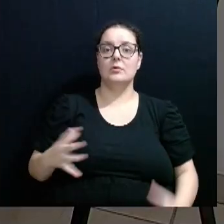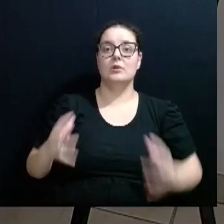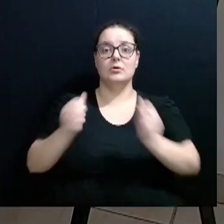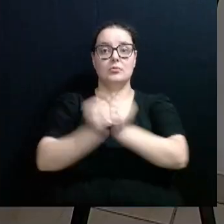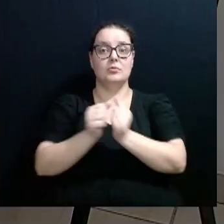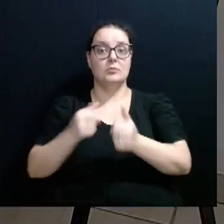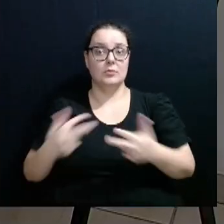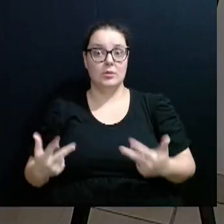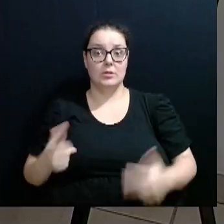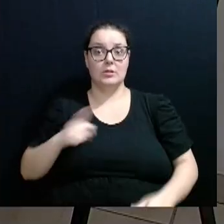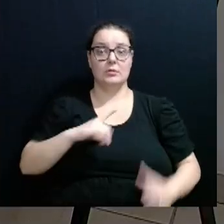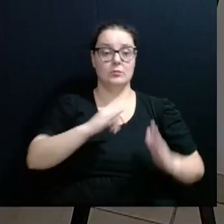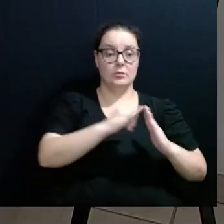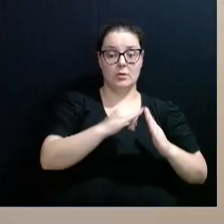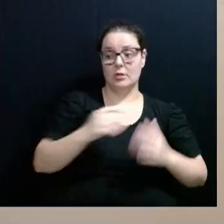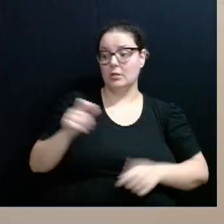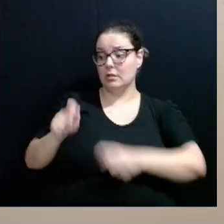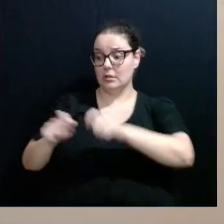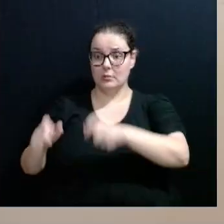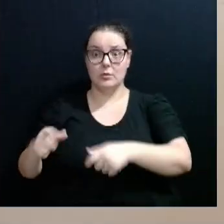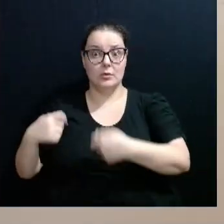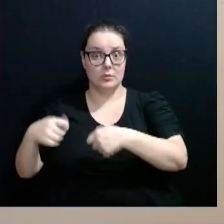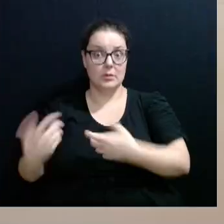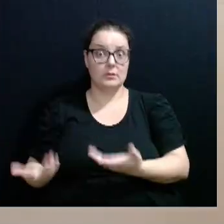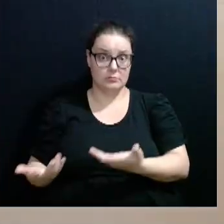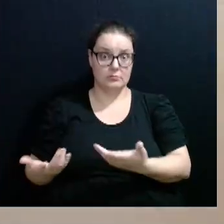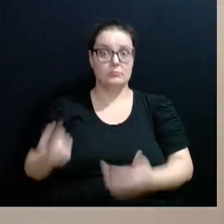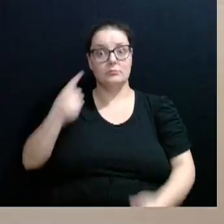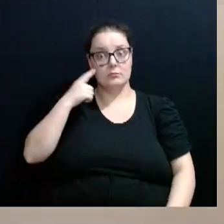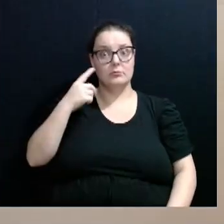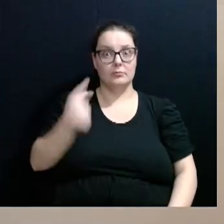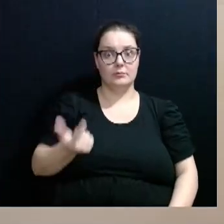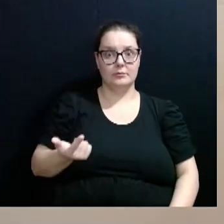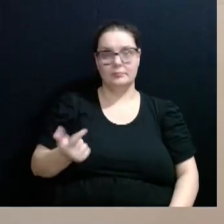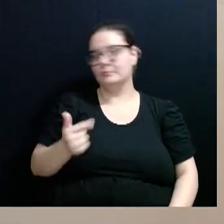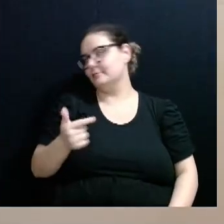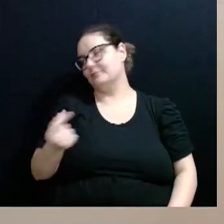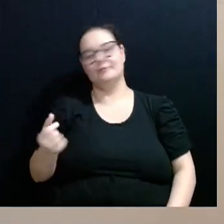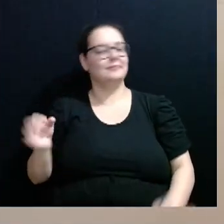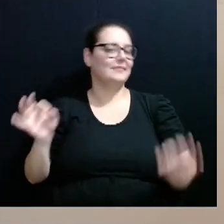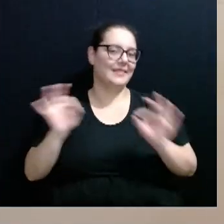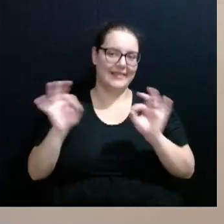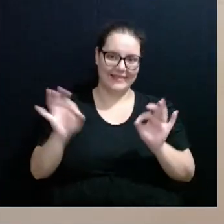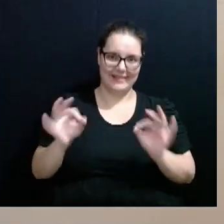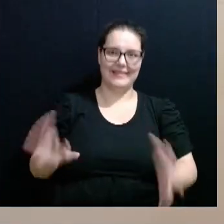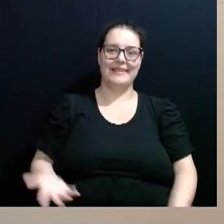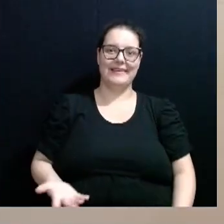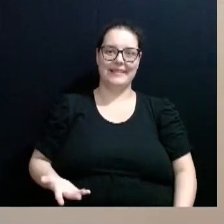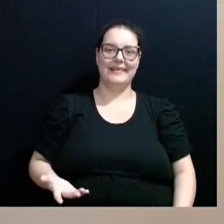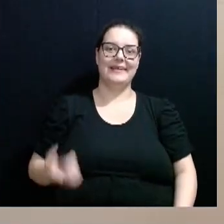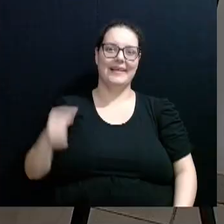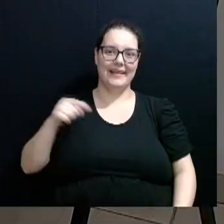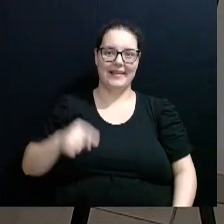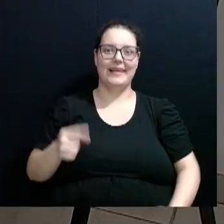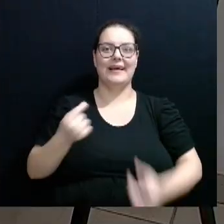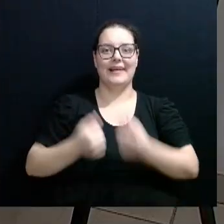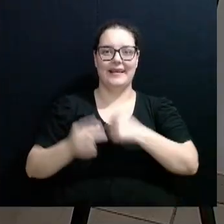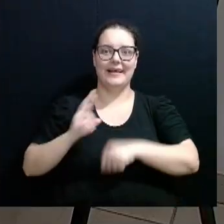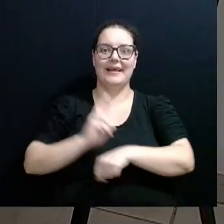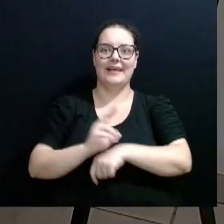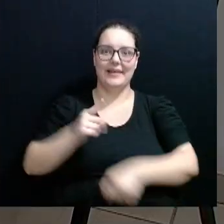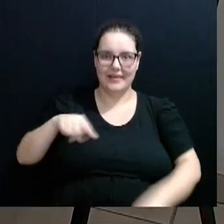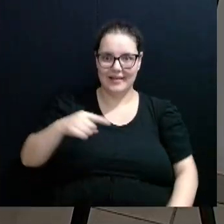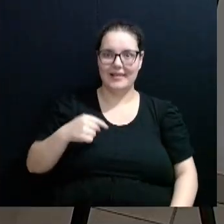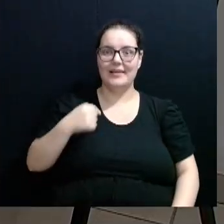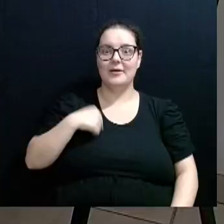imóveis e temos as pessoas. Então eles tiveram essa ideia, sem dinheiro nenhum. Aí sim que eles foram levantar o recurso. Tá certo. Eu digo eles porque eu entrei em